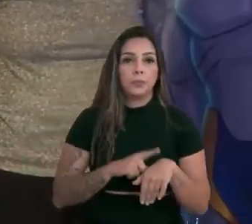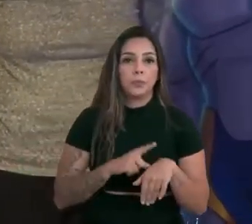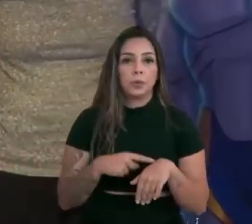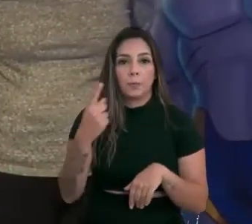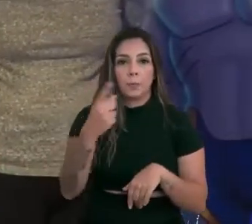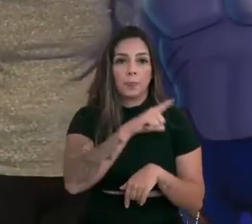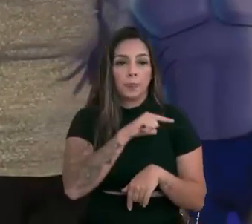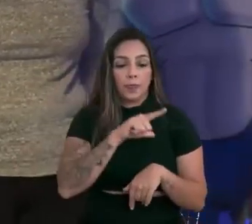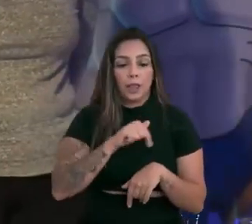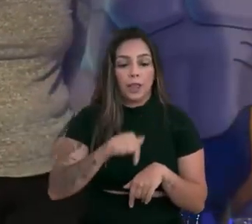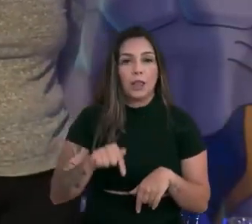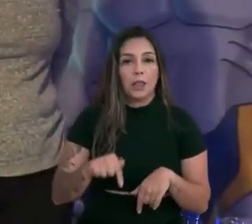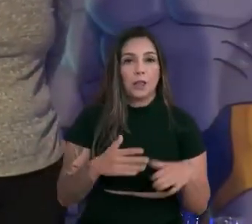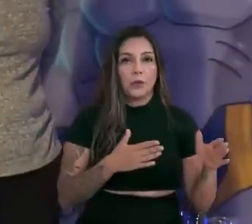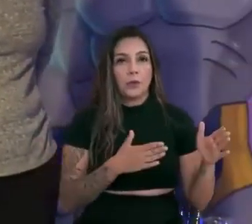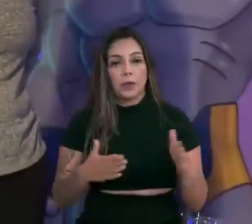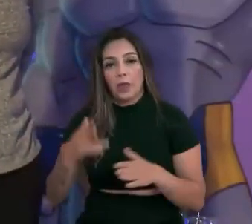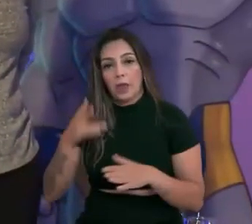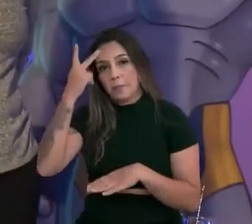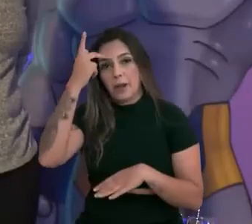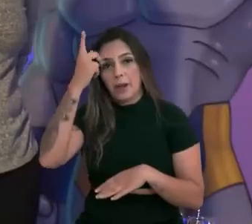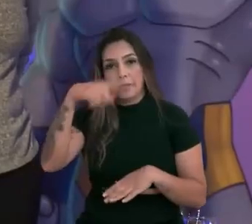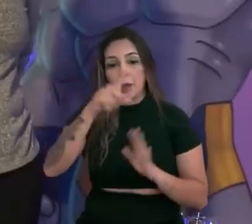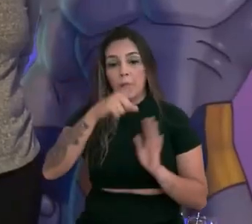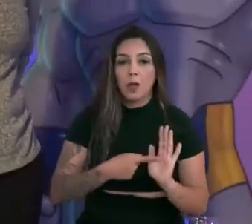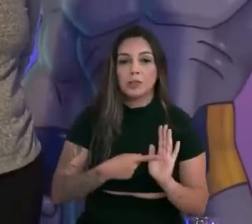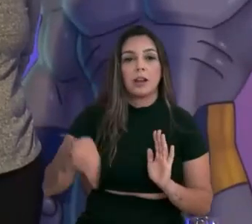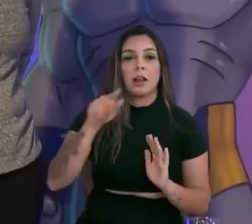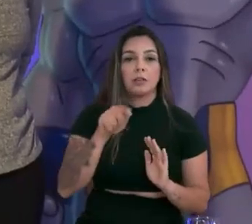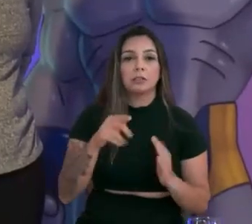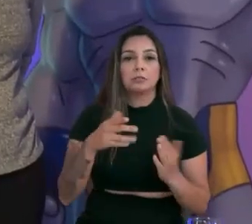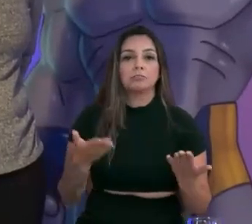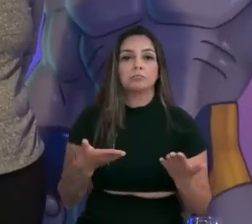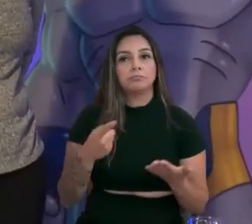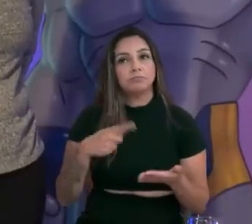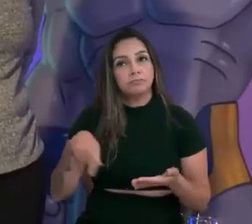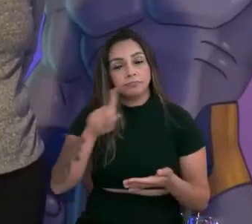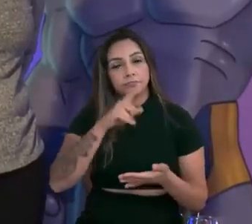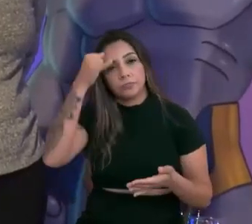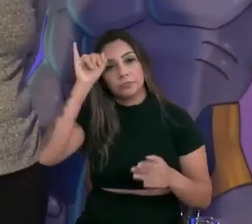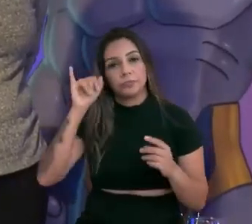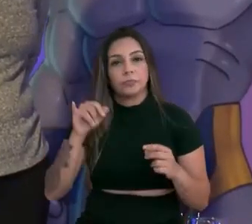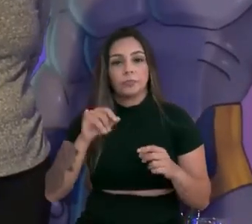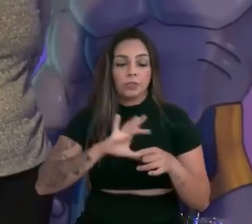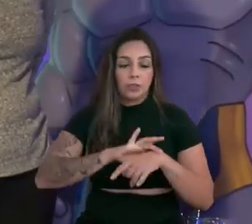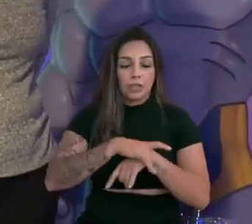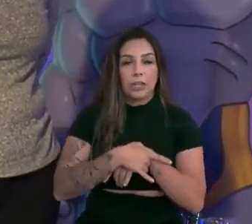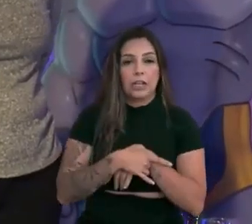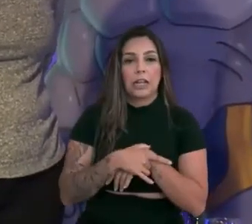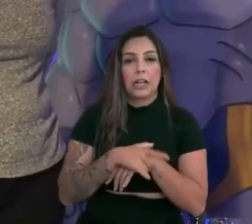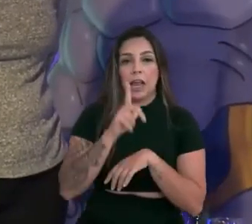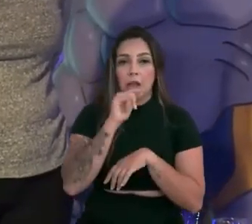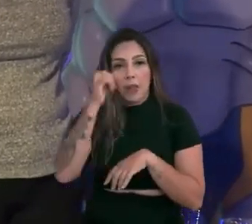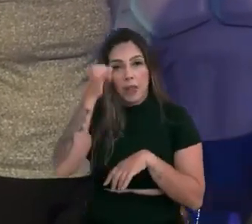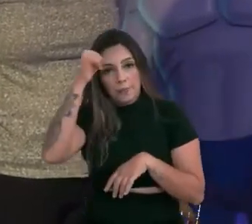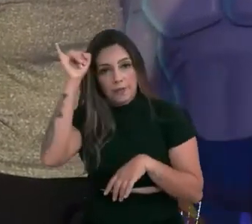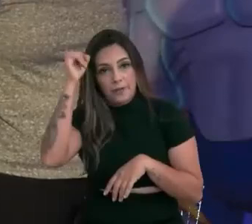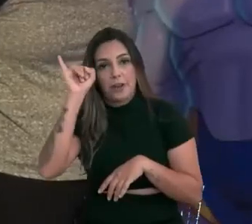aqui passando para vocês, justamente, é para a segurança aquática, era prevenir o